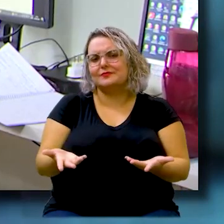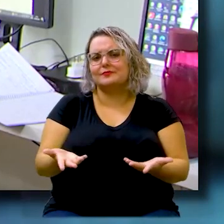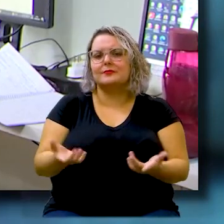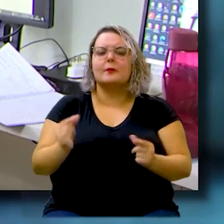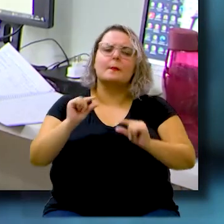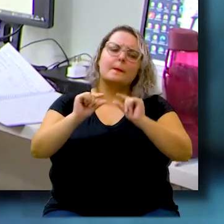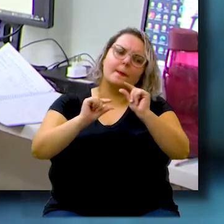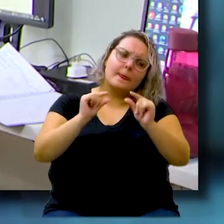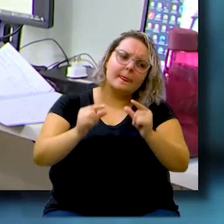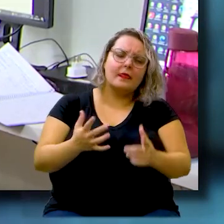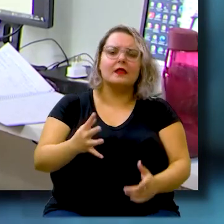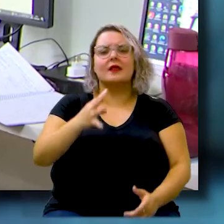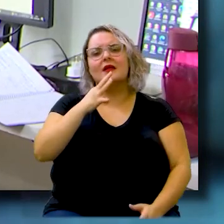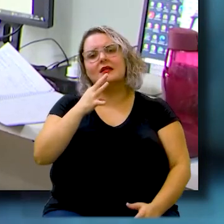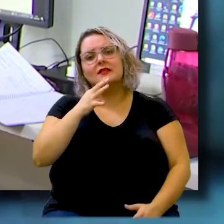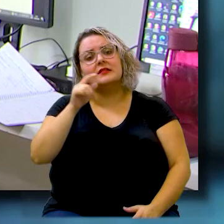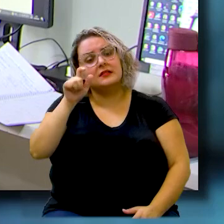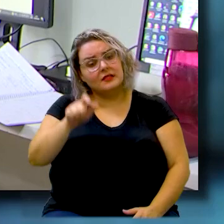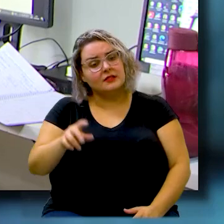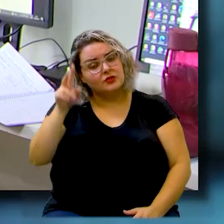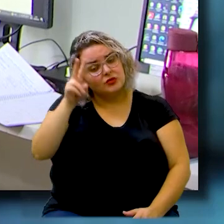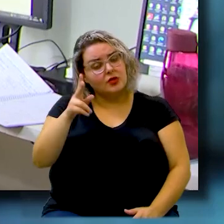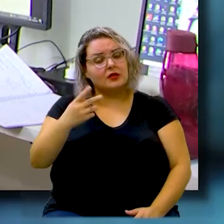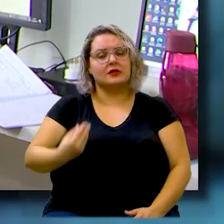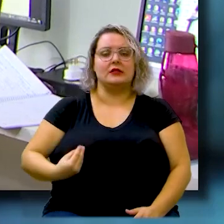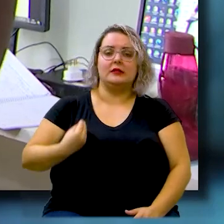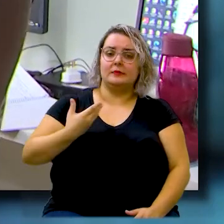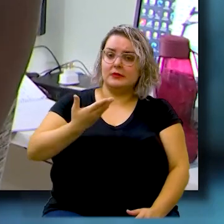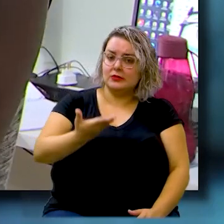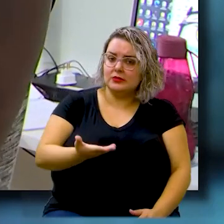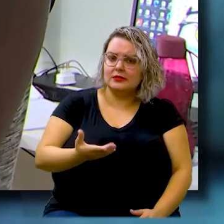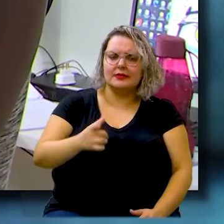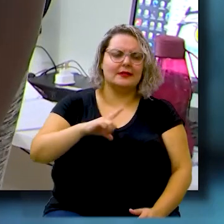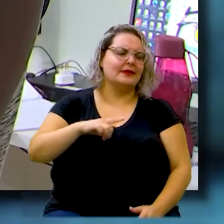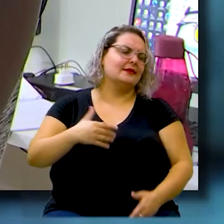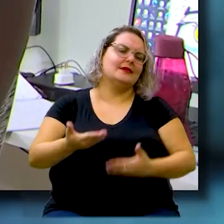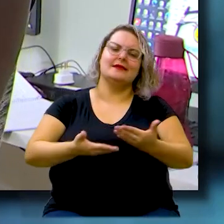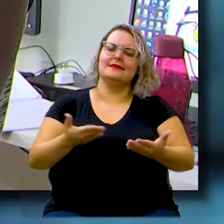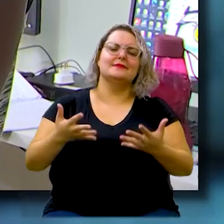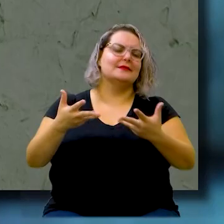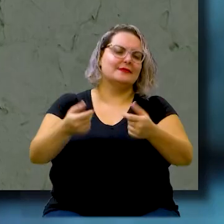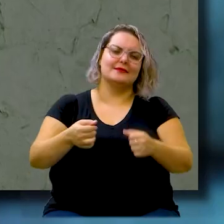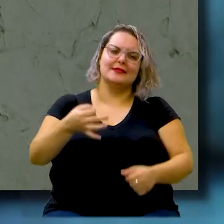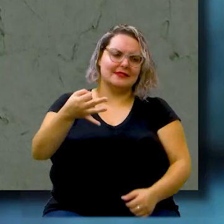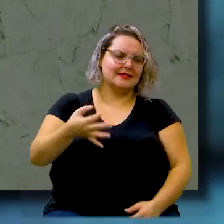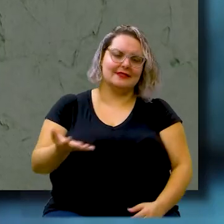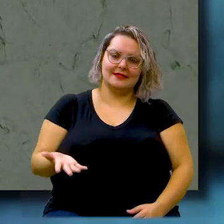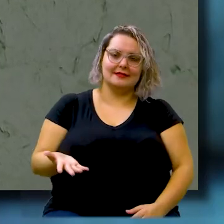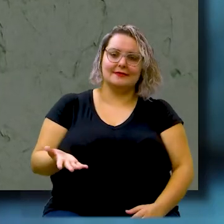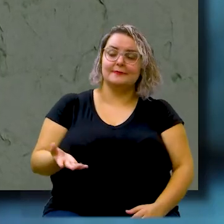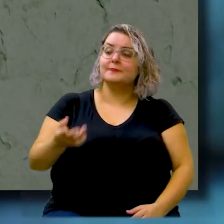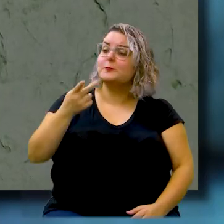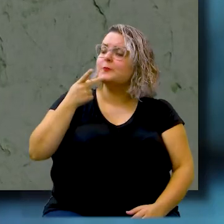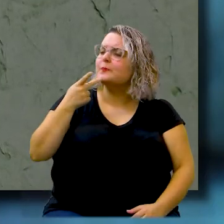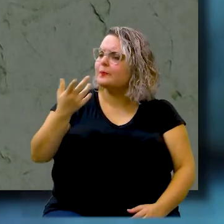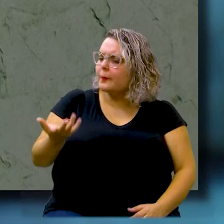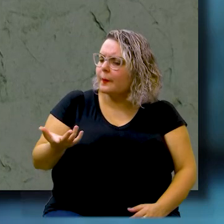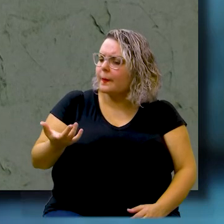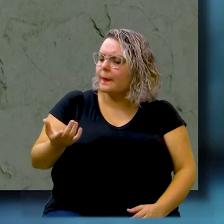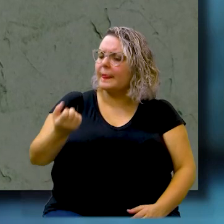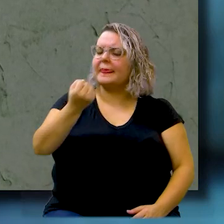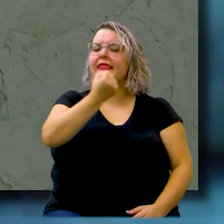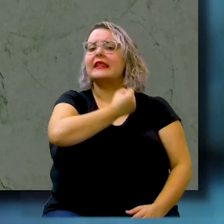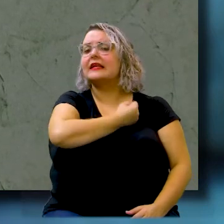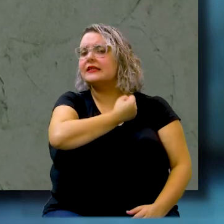pouquinho da história dela, da expectativa, e tem serviço para todo mundo aqui, com certeza. E vamos falar assim um pouco de